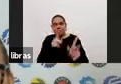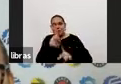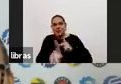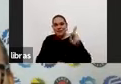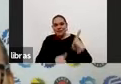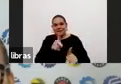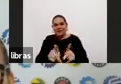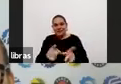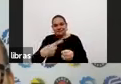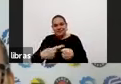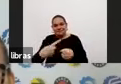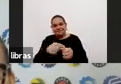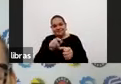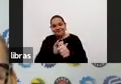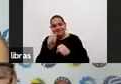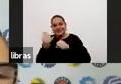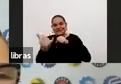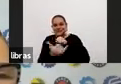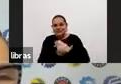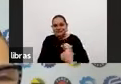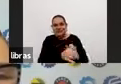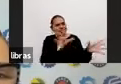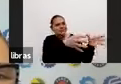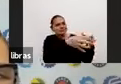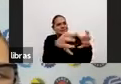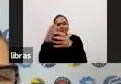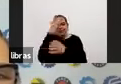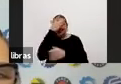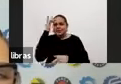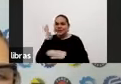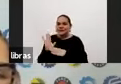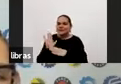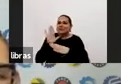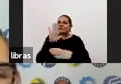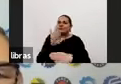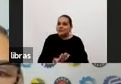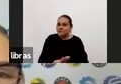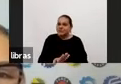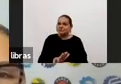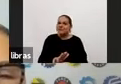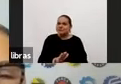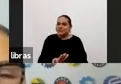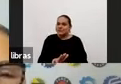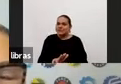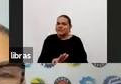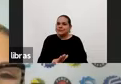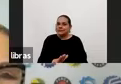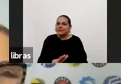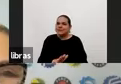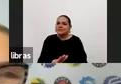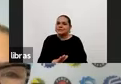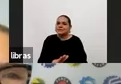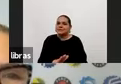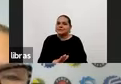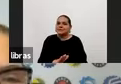que ajudou a gente, que colaborou, que contribuíram para que a gente